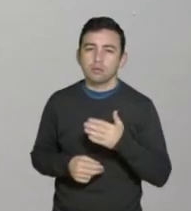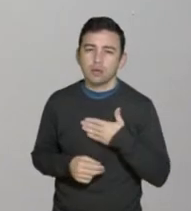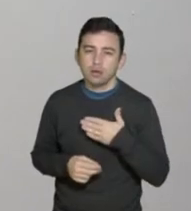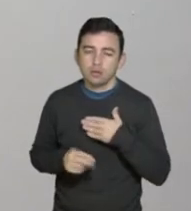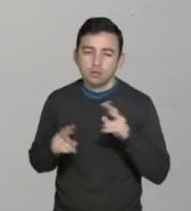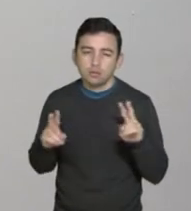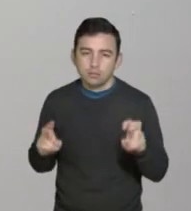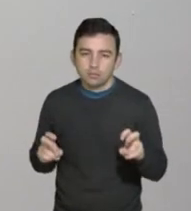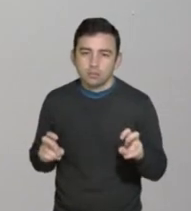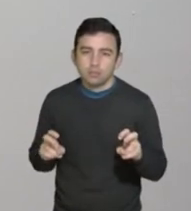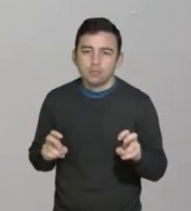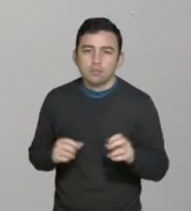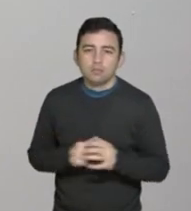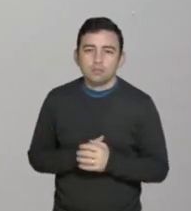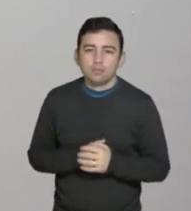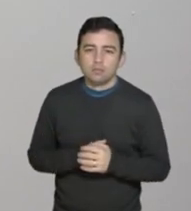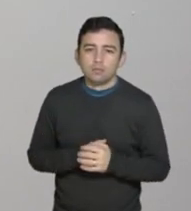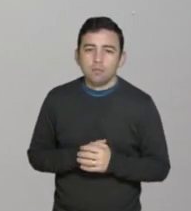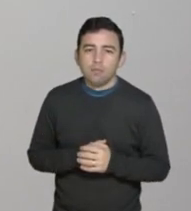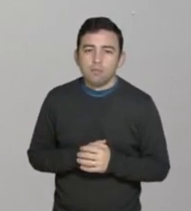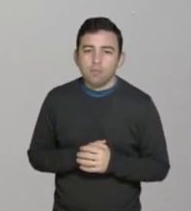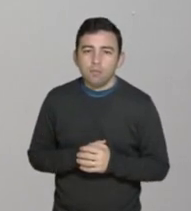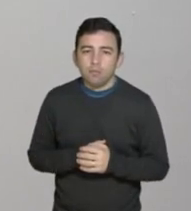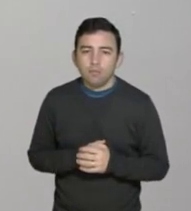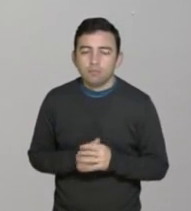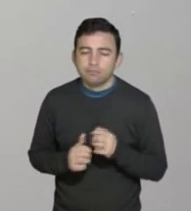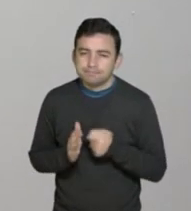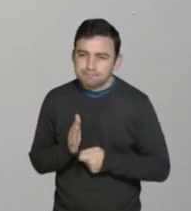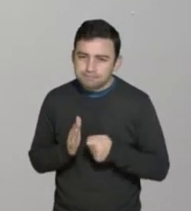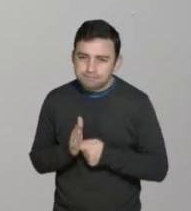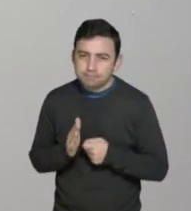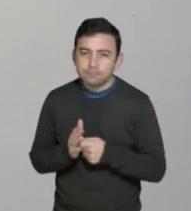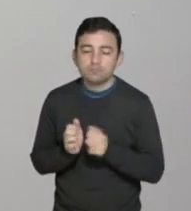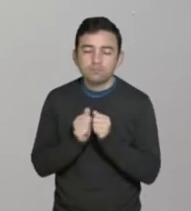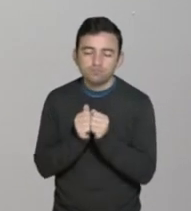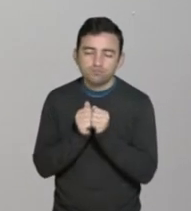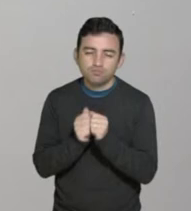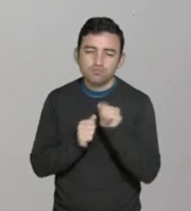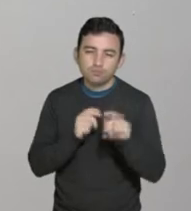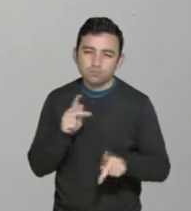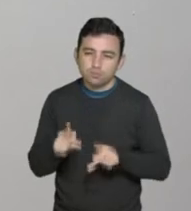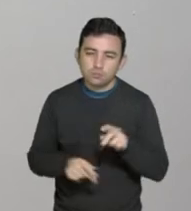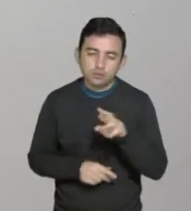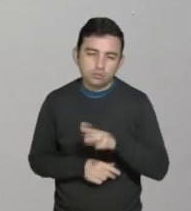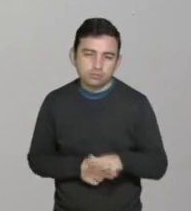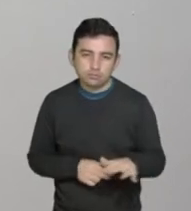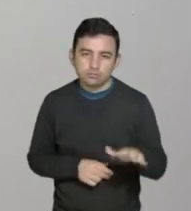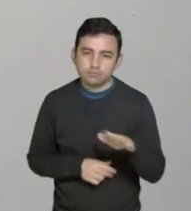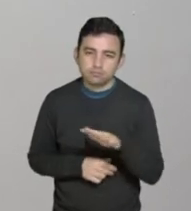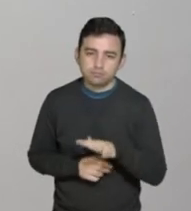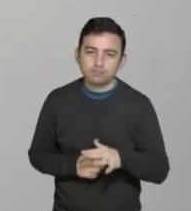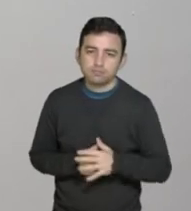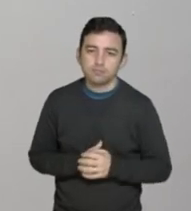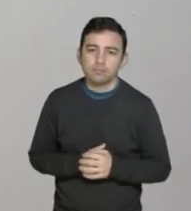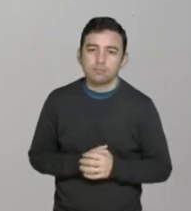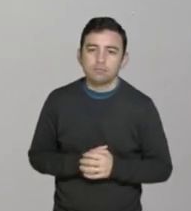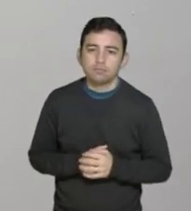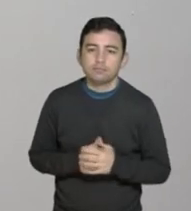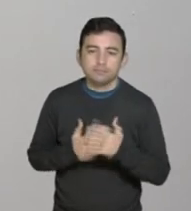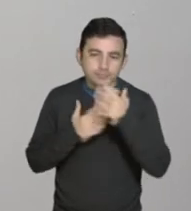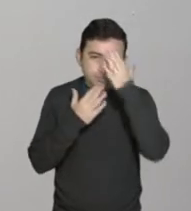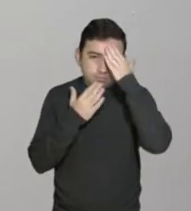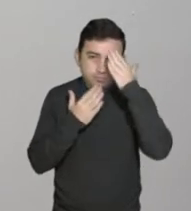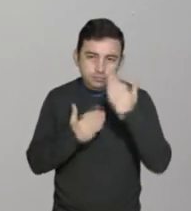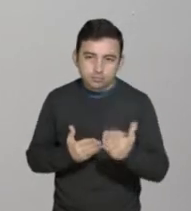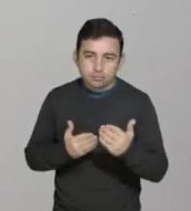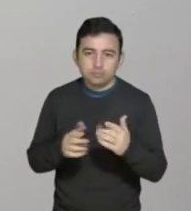das minhas visitas e conversas com o povo em nossa região. Queria agradecer assim, ao